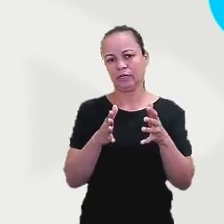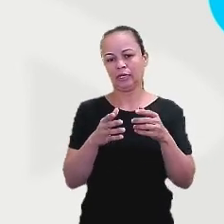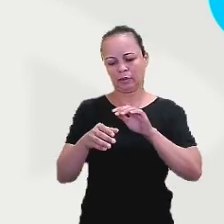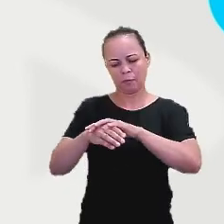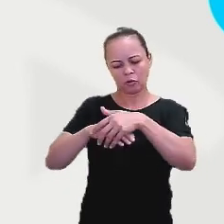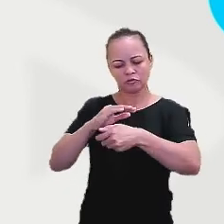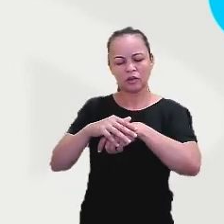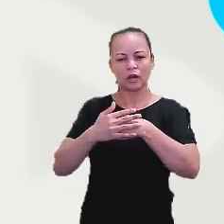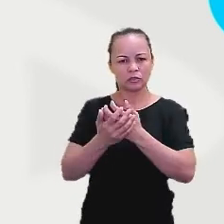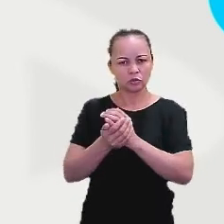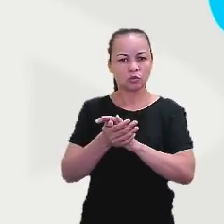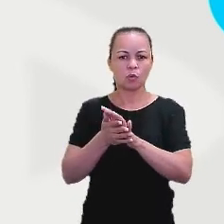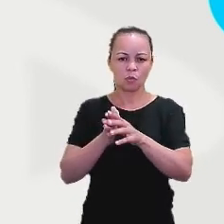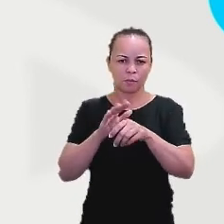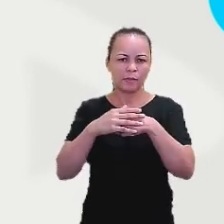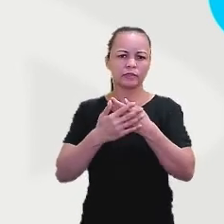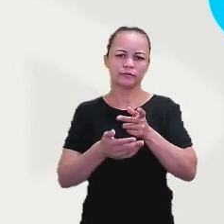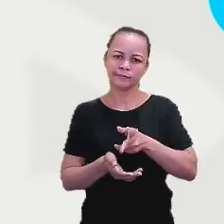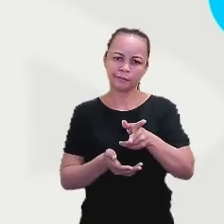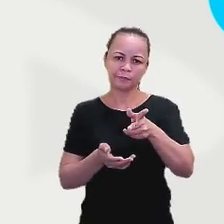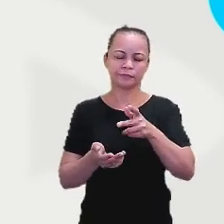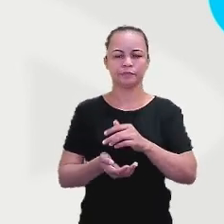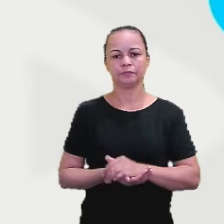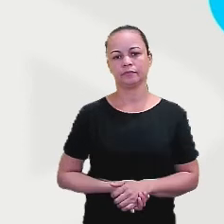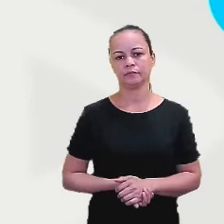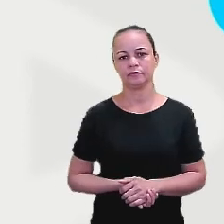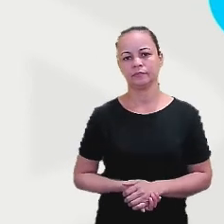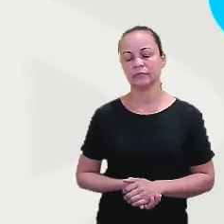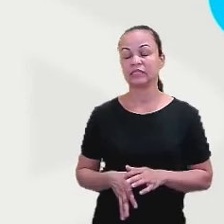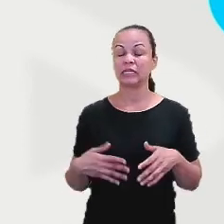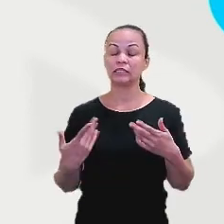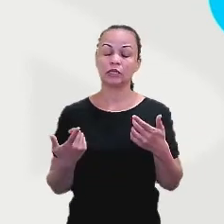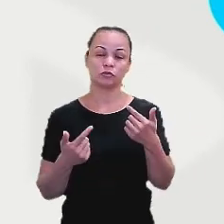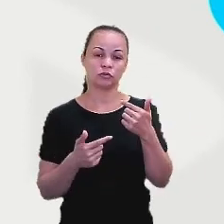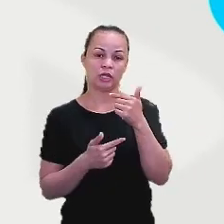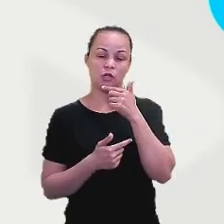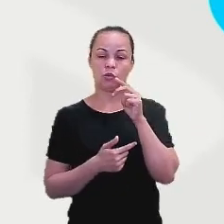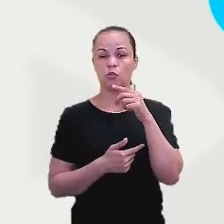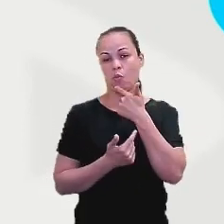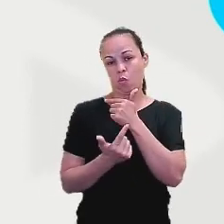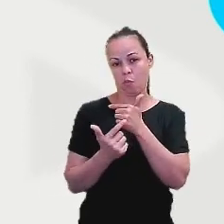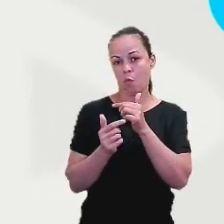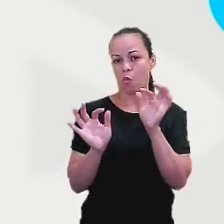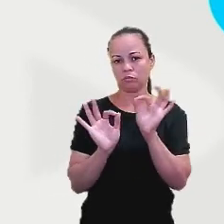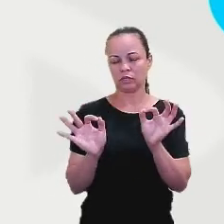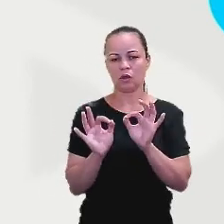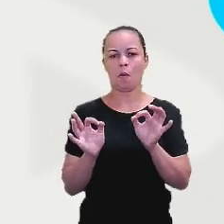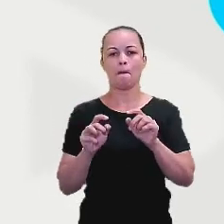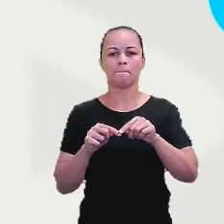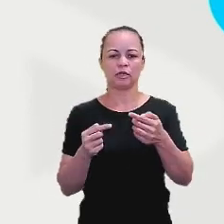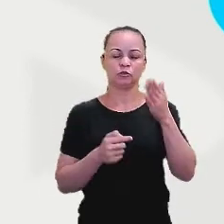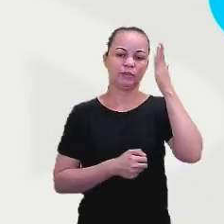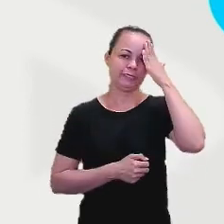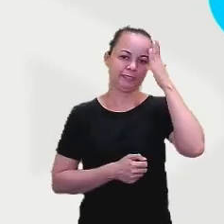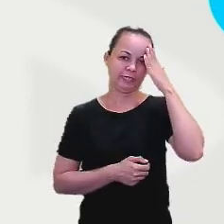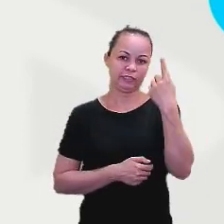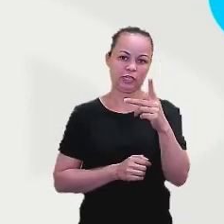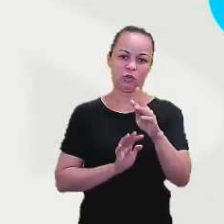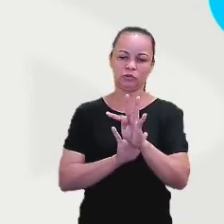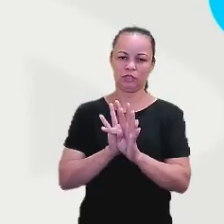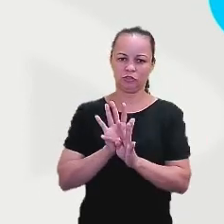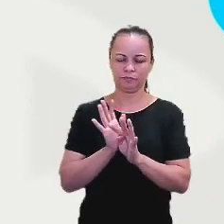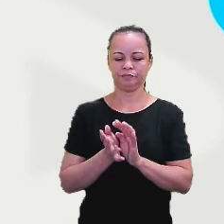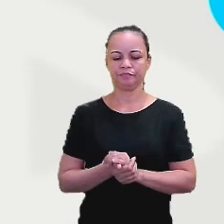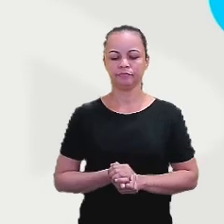vezes. Então, aqui a gente trouxe esse texto aqui não para ver essa questão do humor, mas para buscarmos também interpretá-lo. Então, o tema